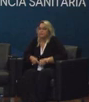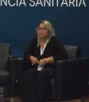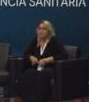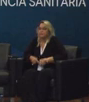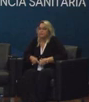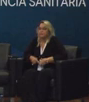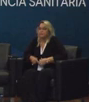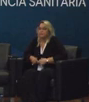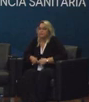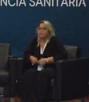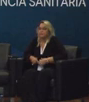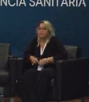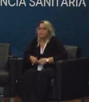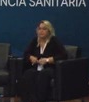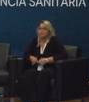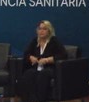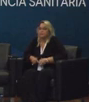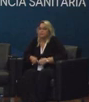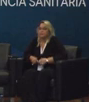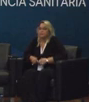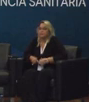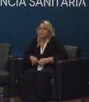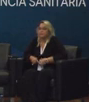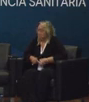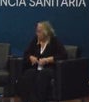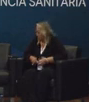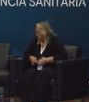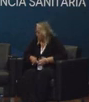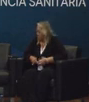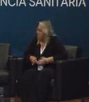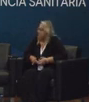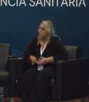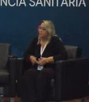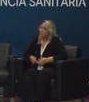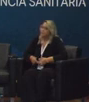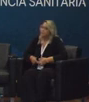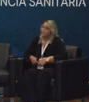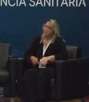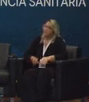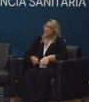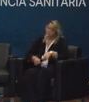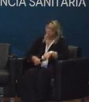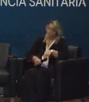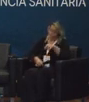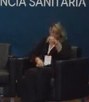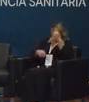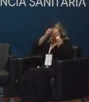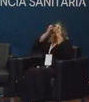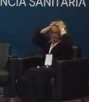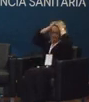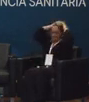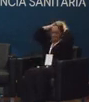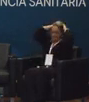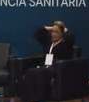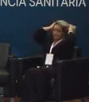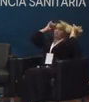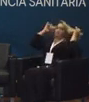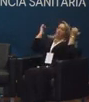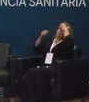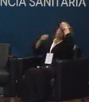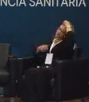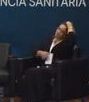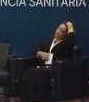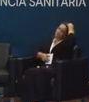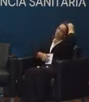será sozinho com a Anvisa. Né? Não é só a SNVS, é a área de